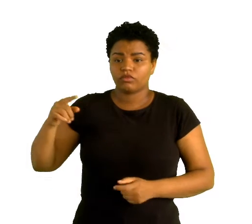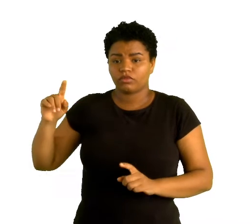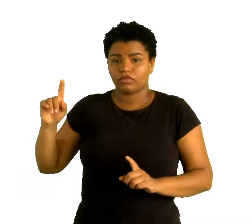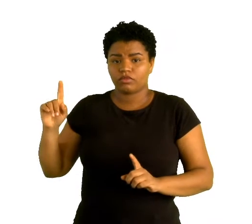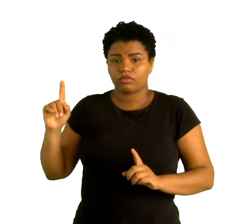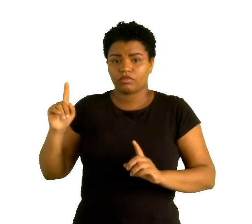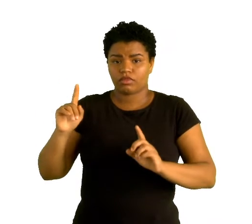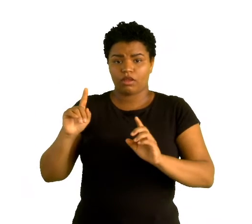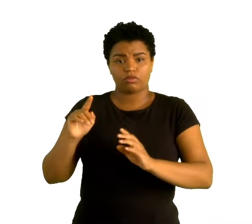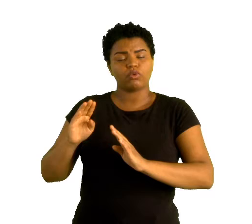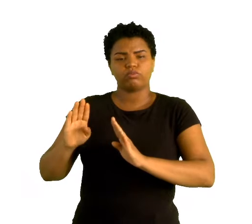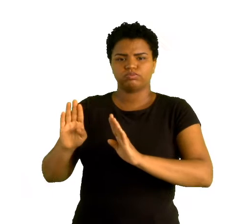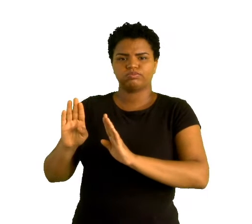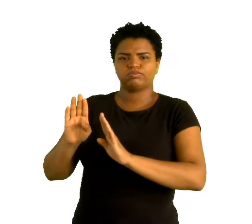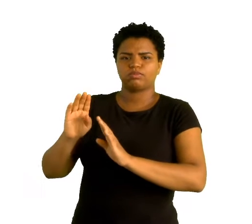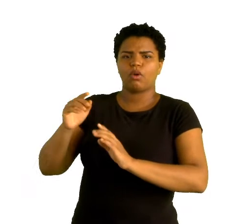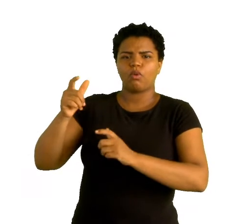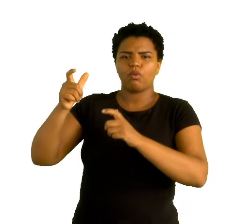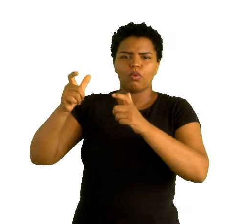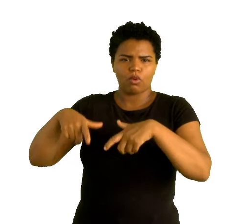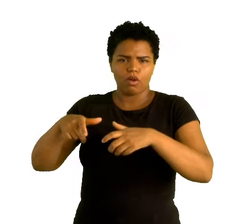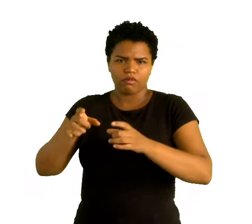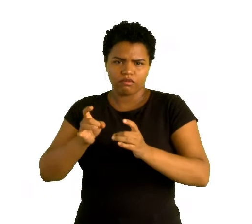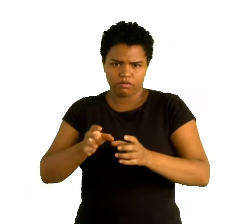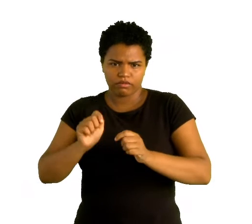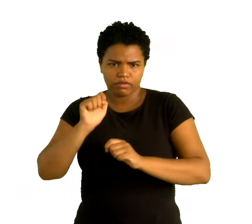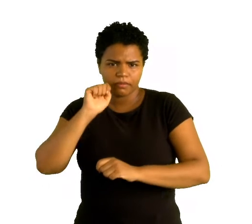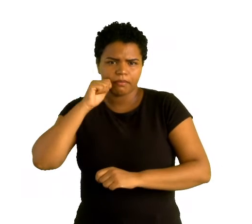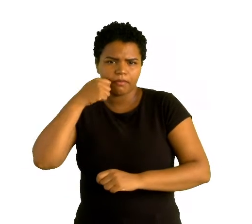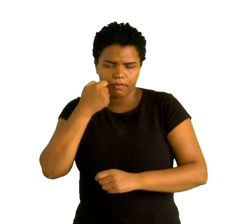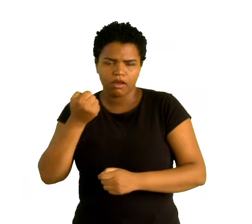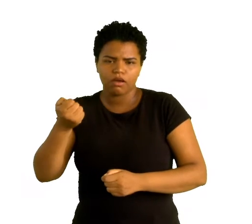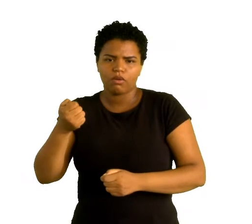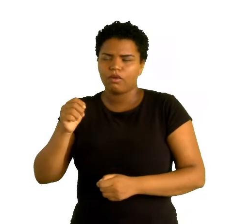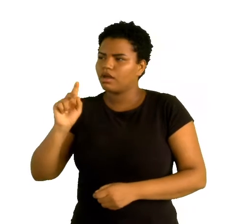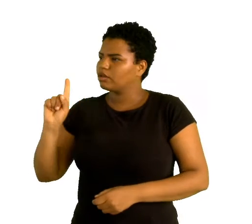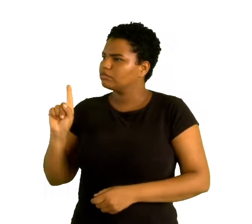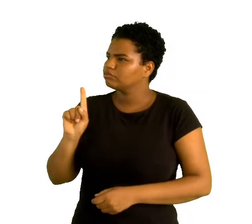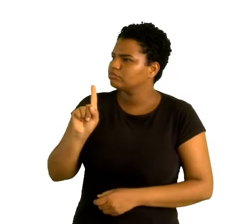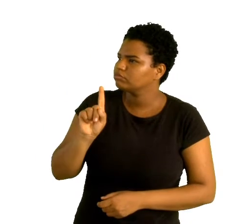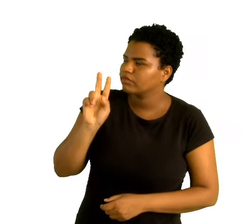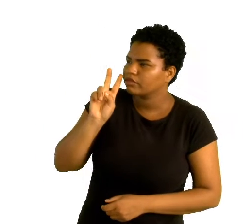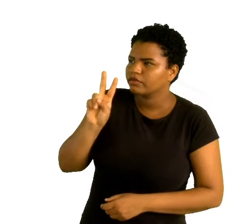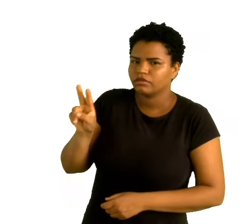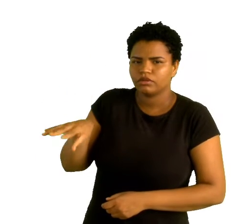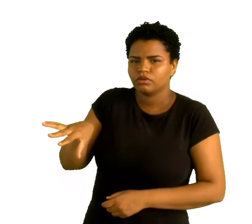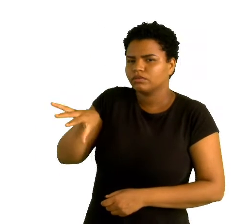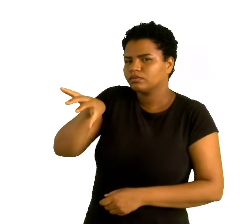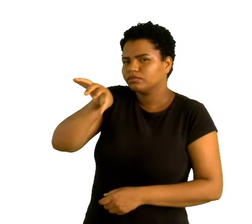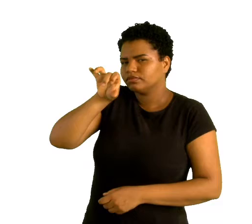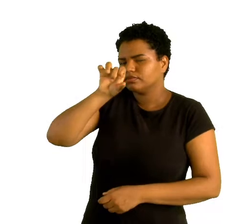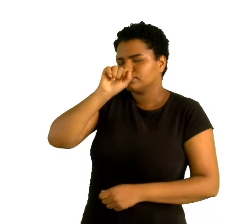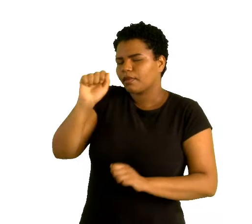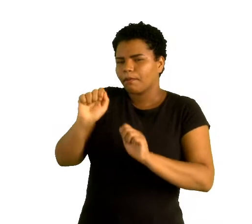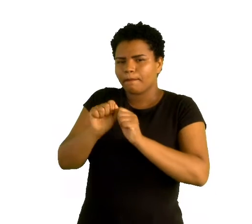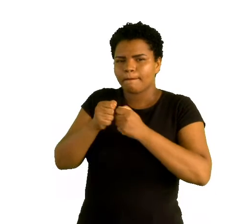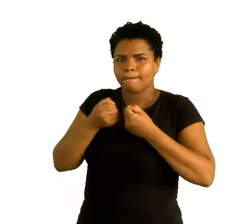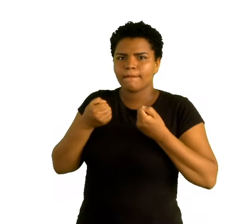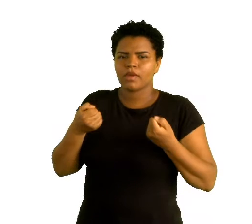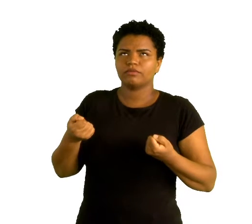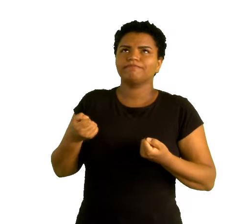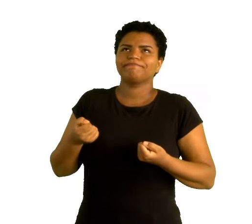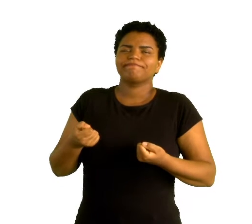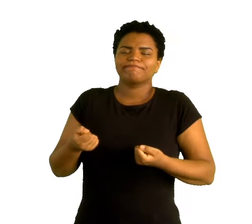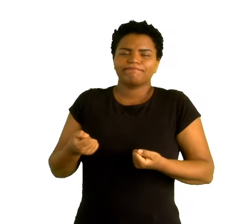porta de uma padaria, acabava de sair uma fornada e o cheiro de pão encheu o ar.